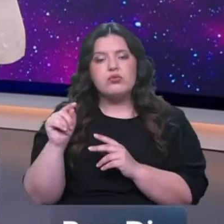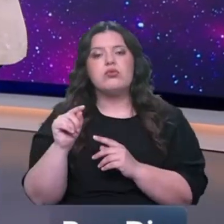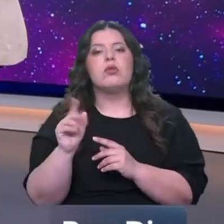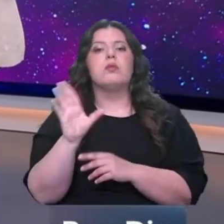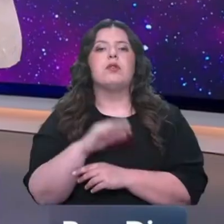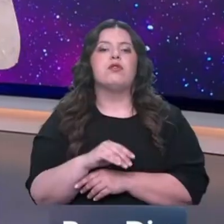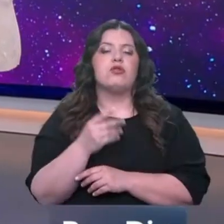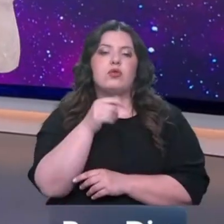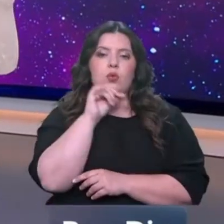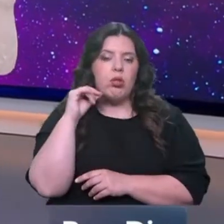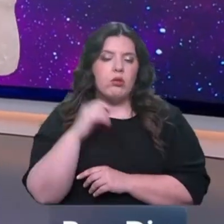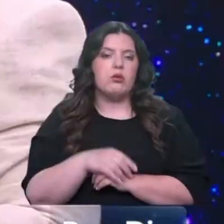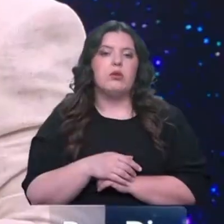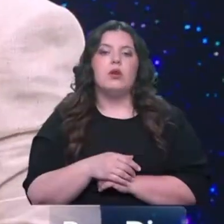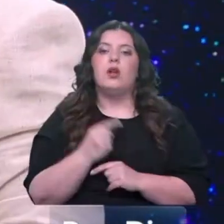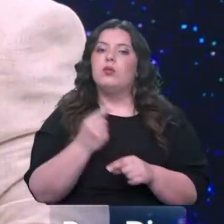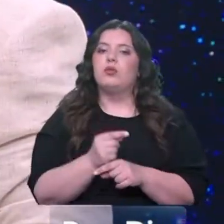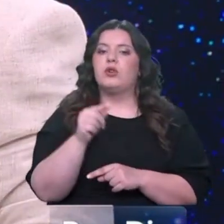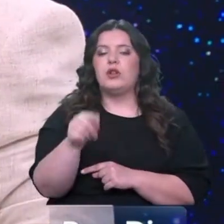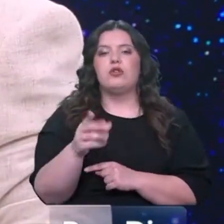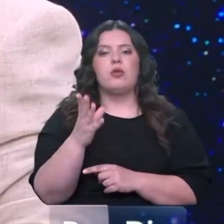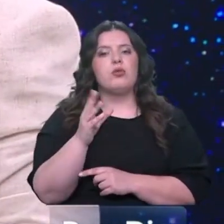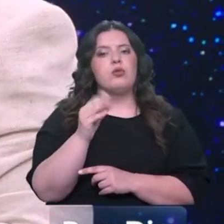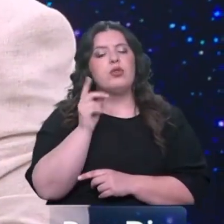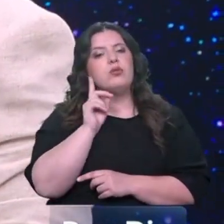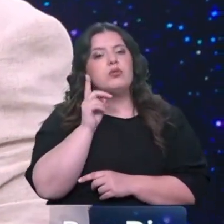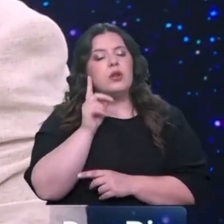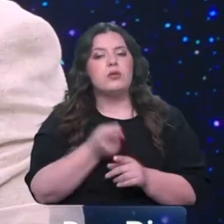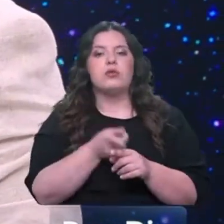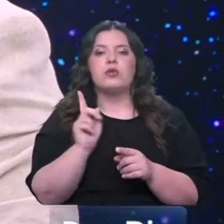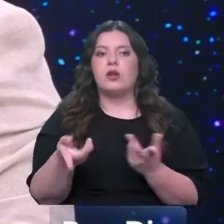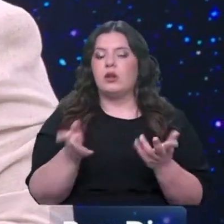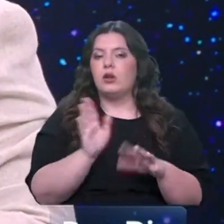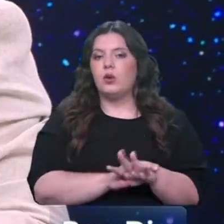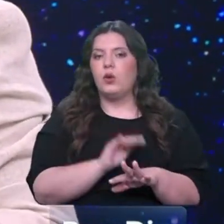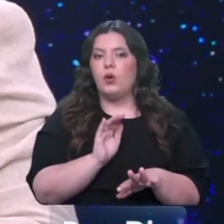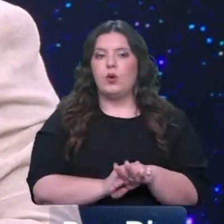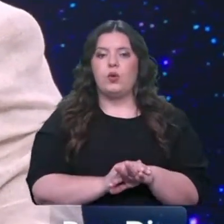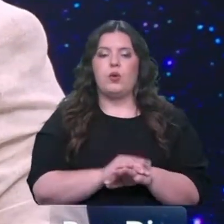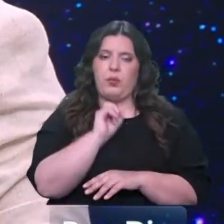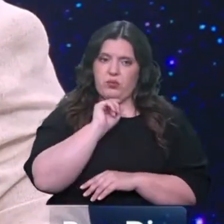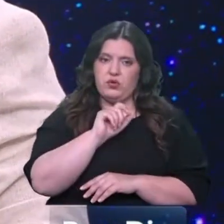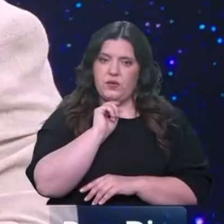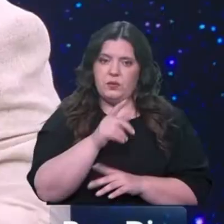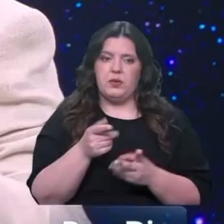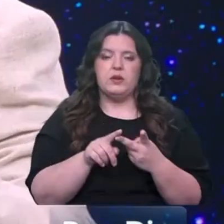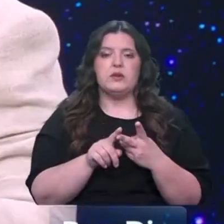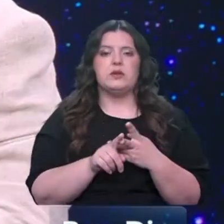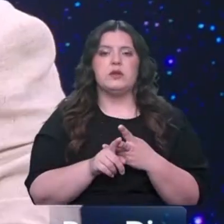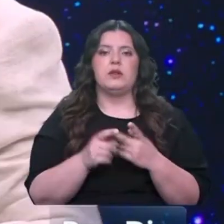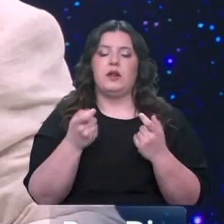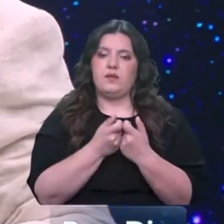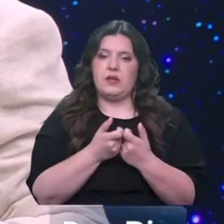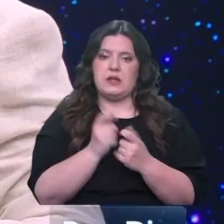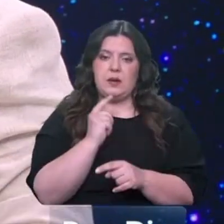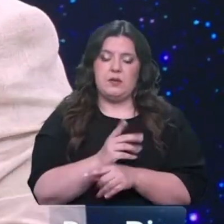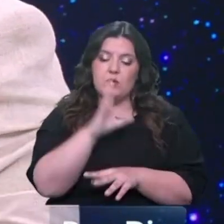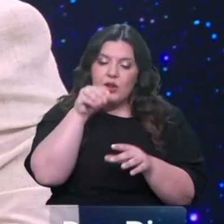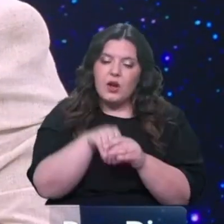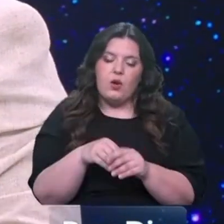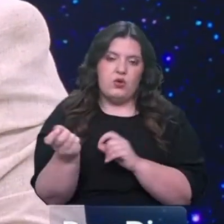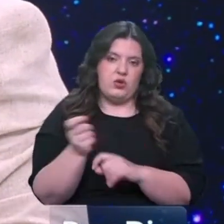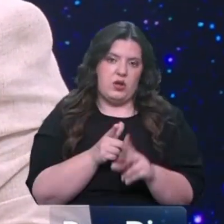mais azulados. Porquê é que isto é muito, muito importante? Porque, Jorge, muito provavelmente, e porque a física é mesmo do interior das